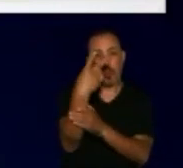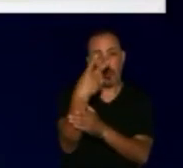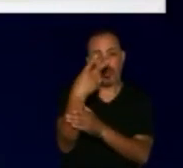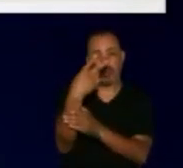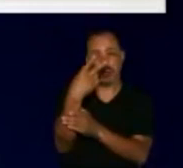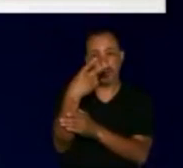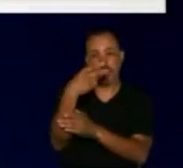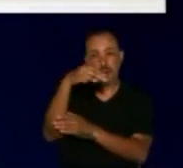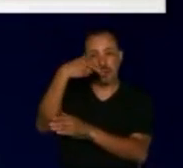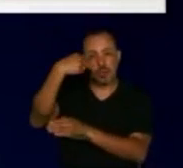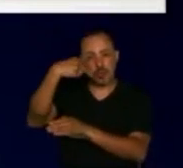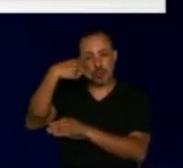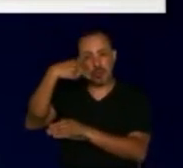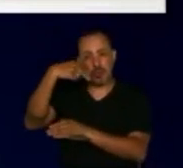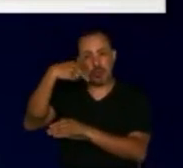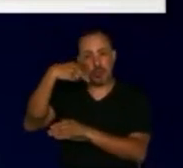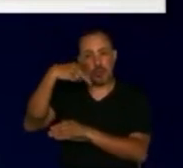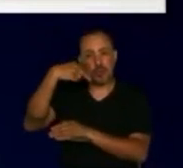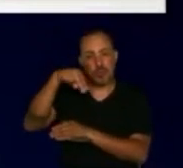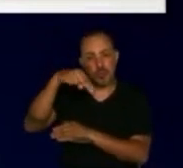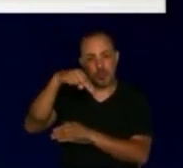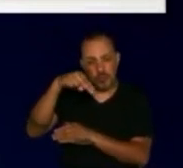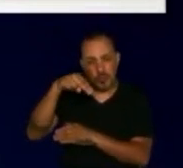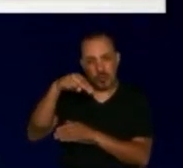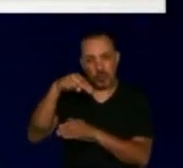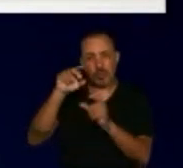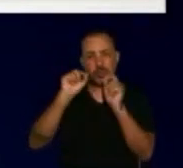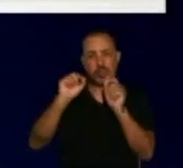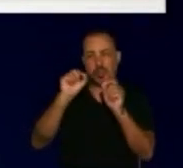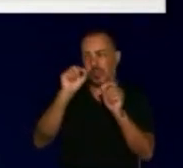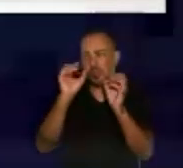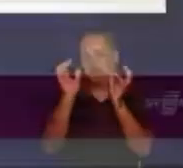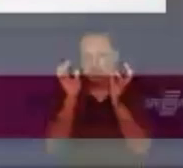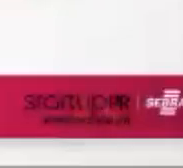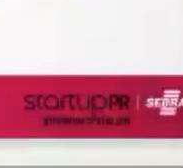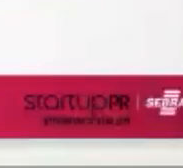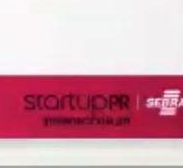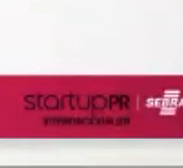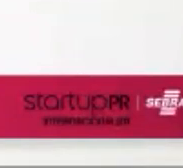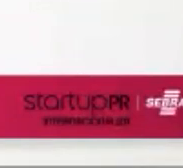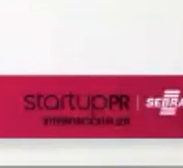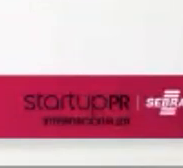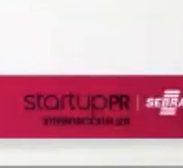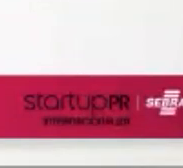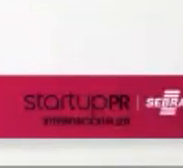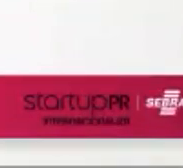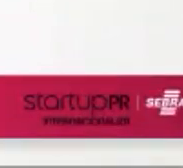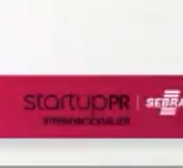seleção e a formalização das startups que se submeterem, né, que enviarem a documentação,